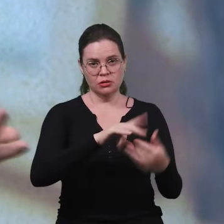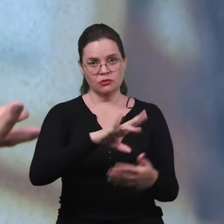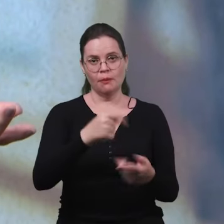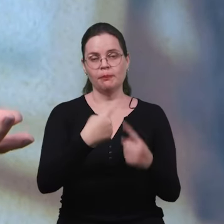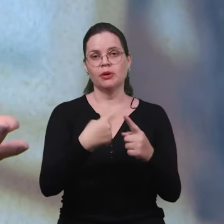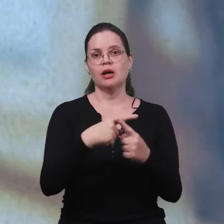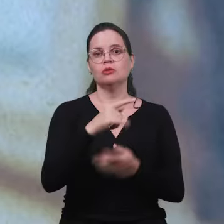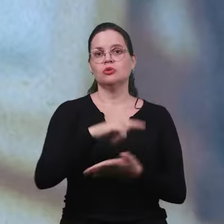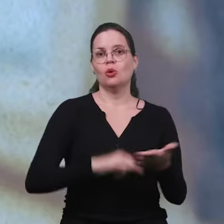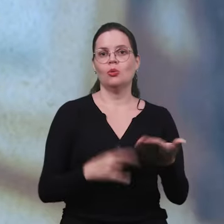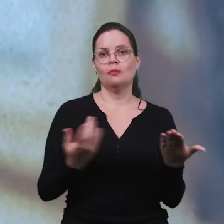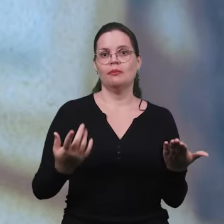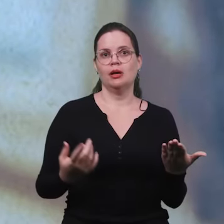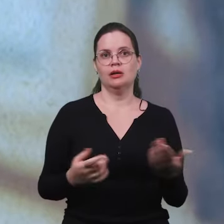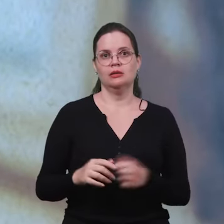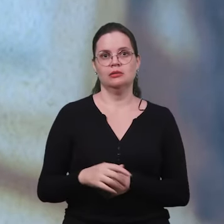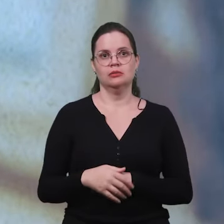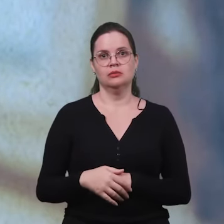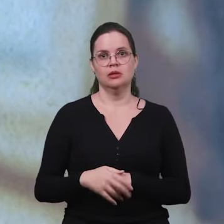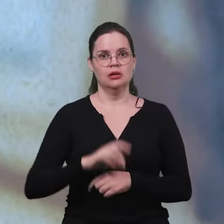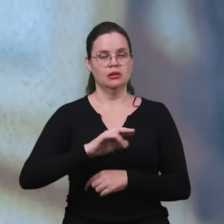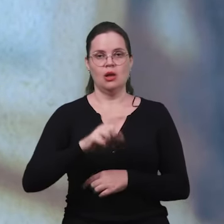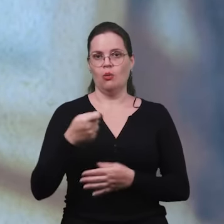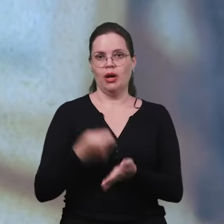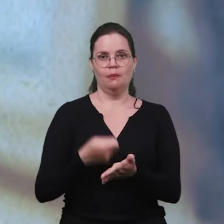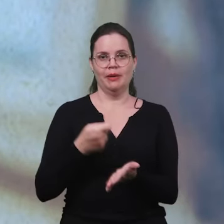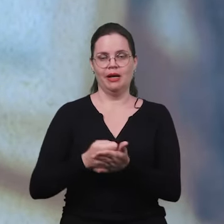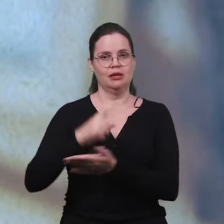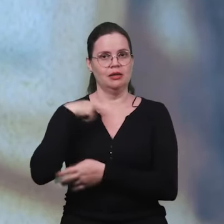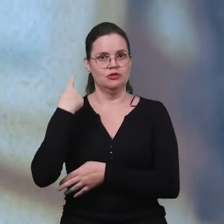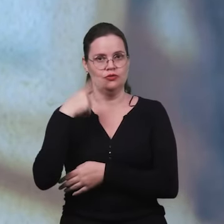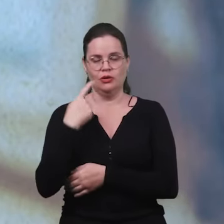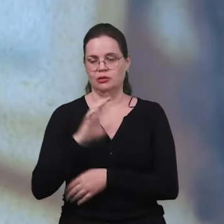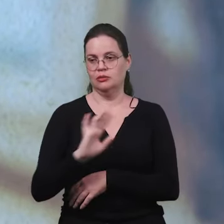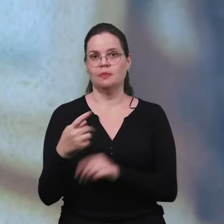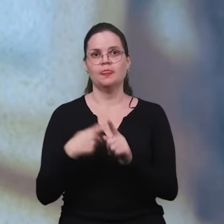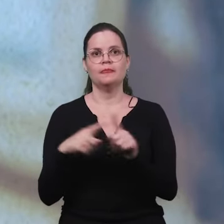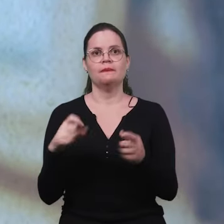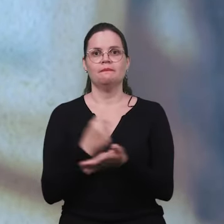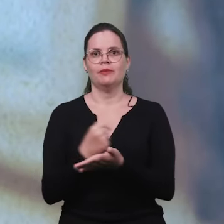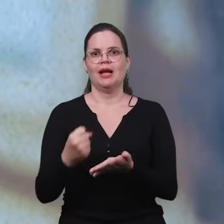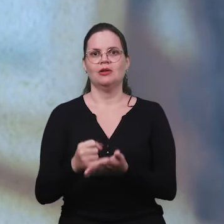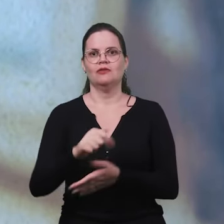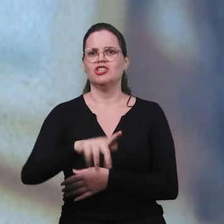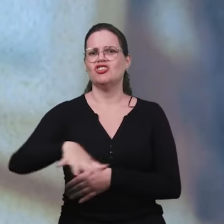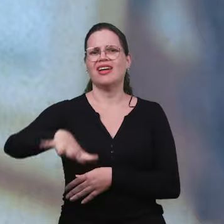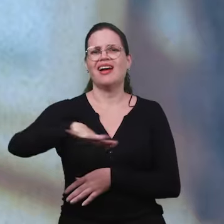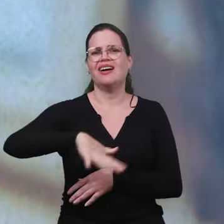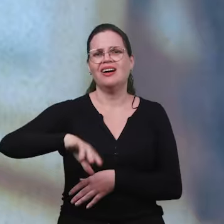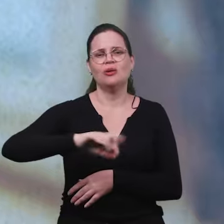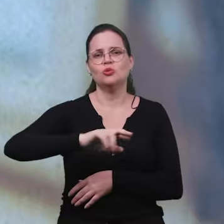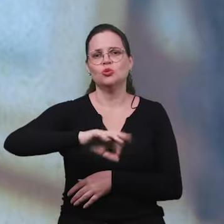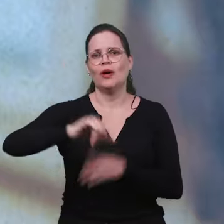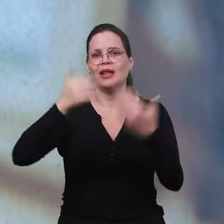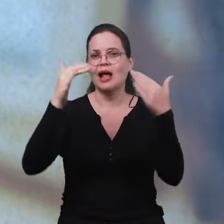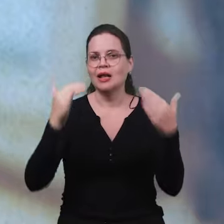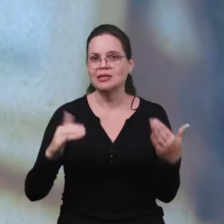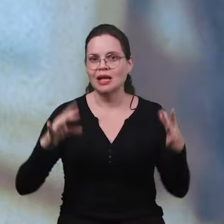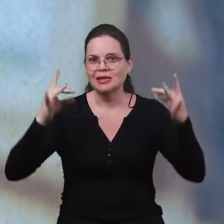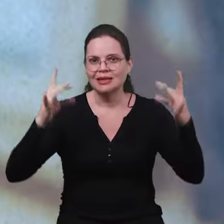é um documento que você não é obrigado você ter um advogado para fazer esse documento. Sim. Só que o cartório ele vai fazer de forma genérica. Ele não vai analisar